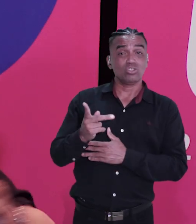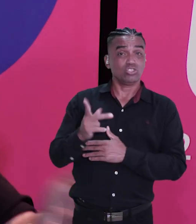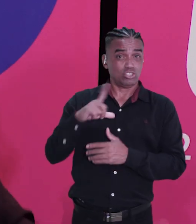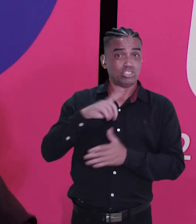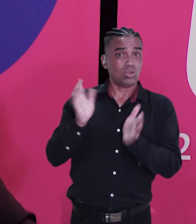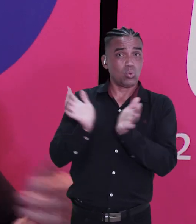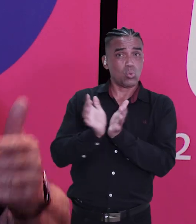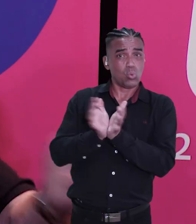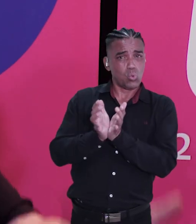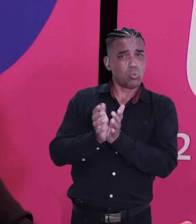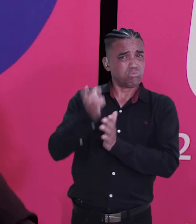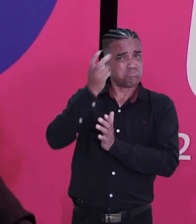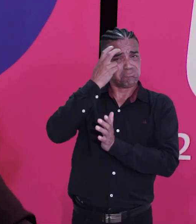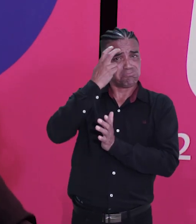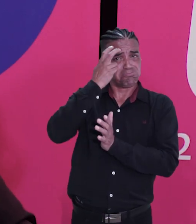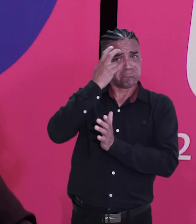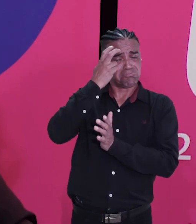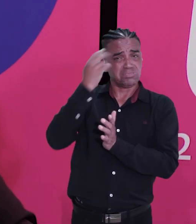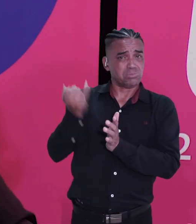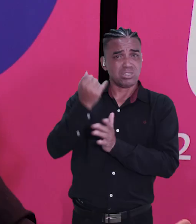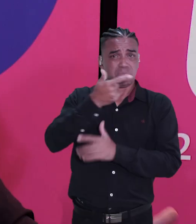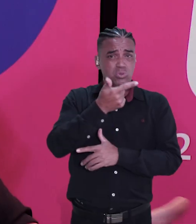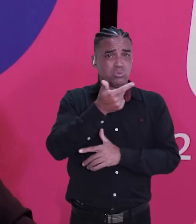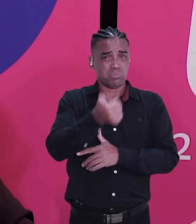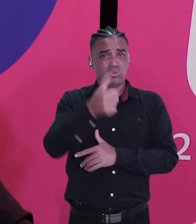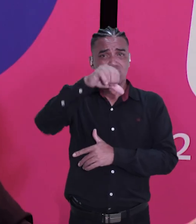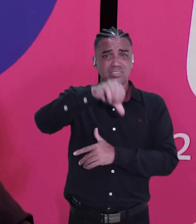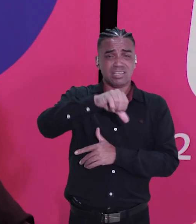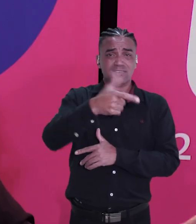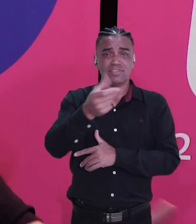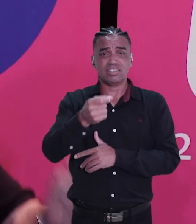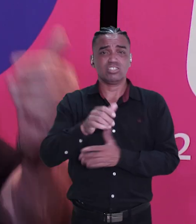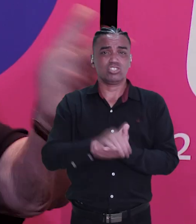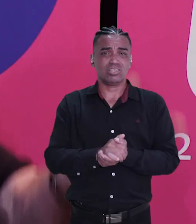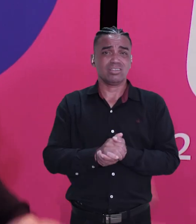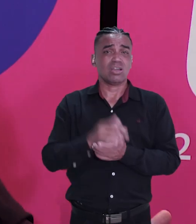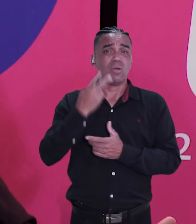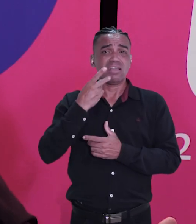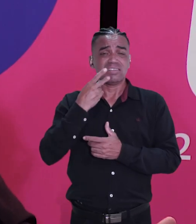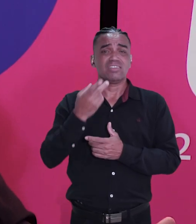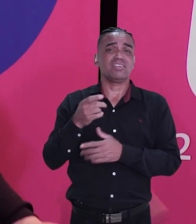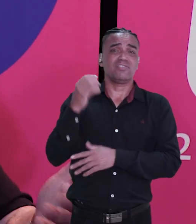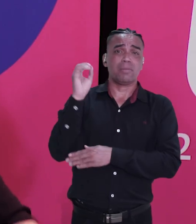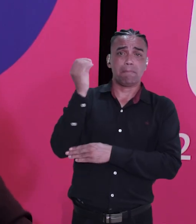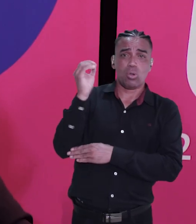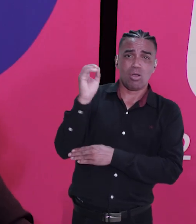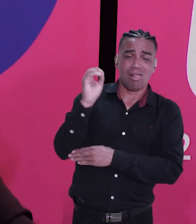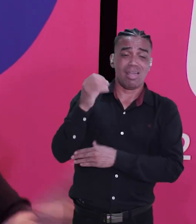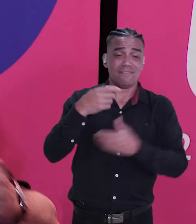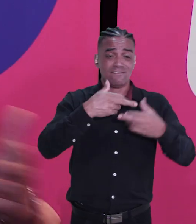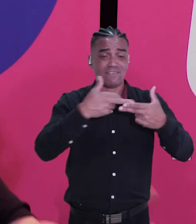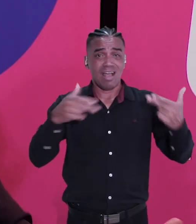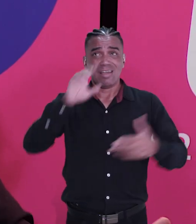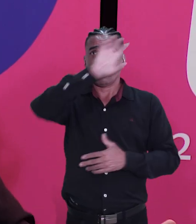Em Belo Horizonte, você tinha um grupo de intelectuais importantíssimo, nos anos 20, você tinha no Recife, sabe? Em Porto Alegre, você